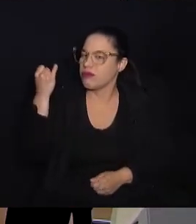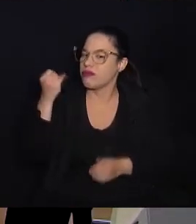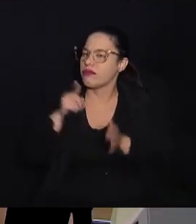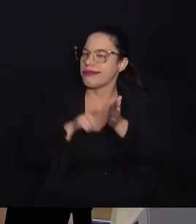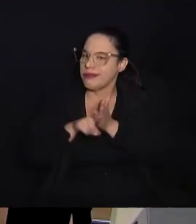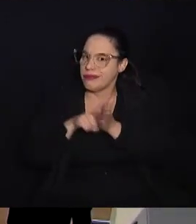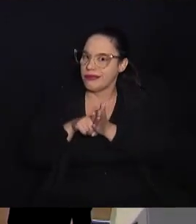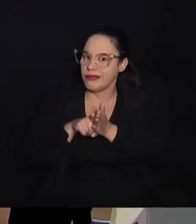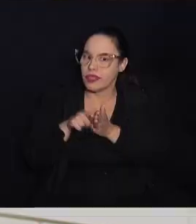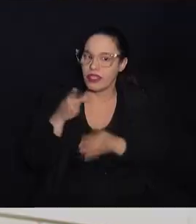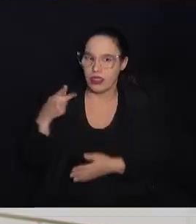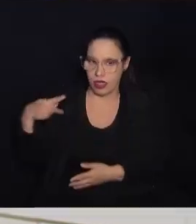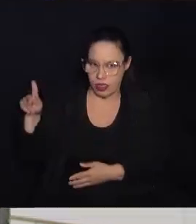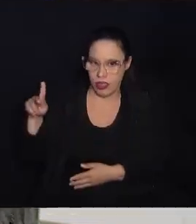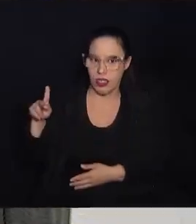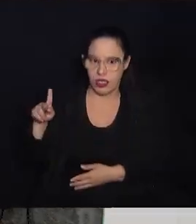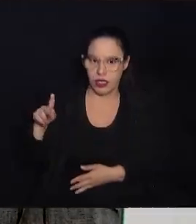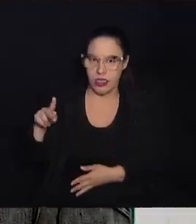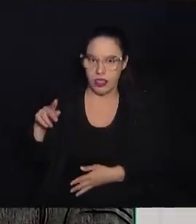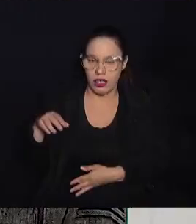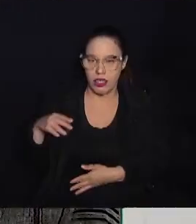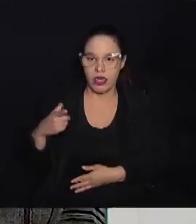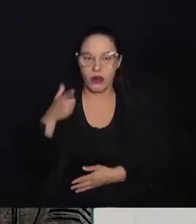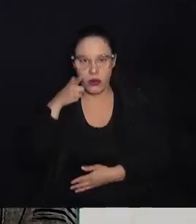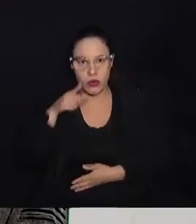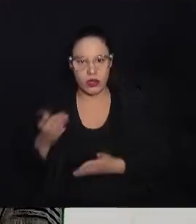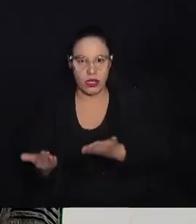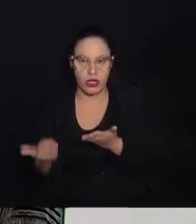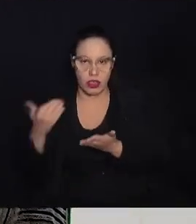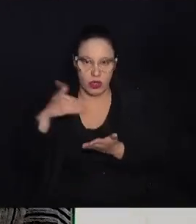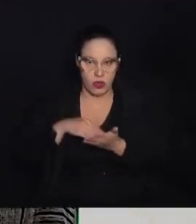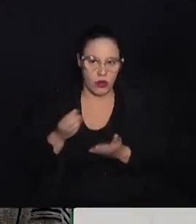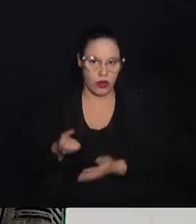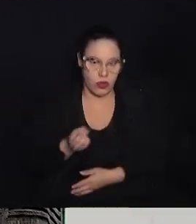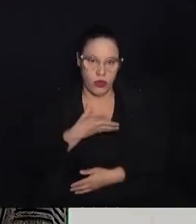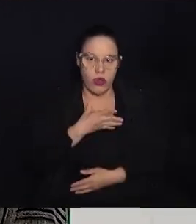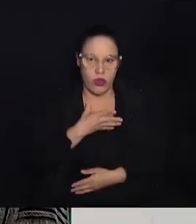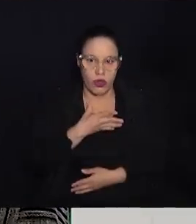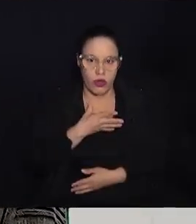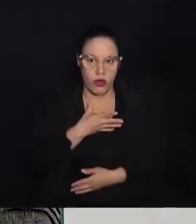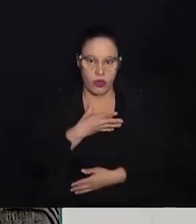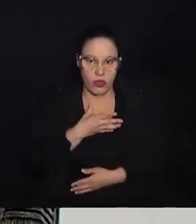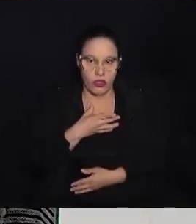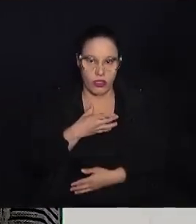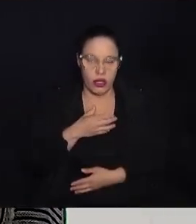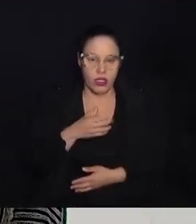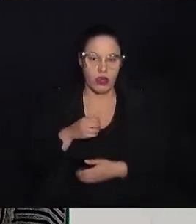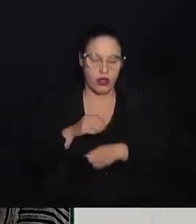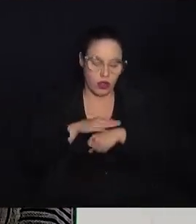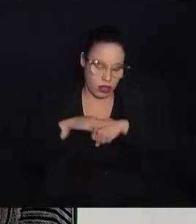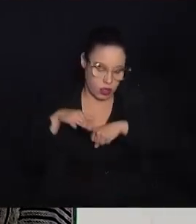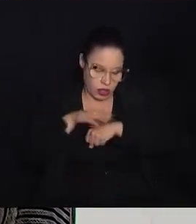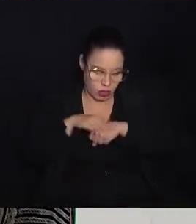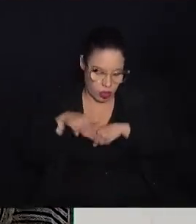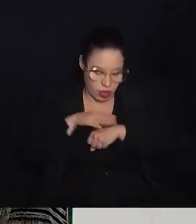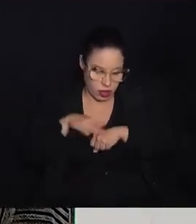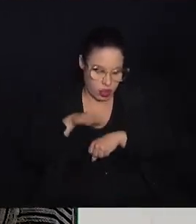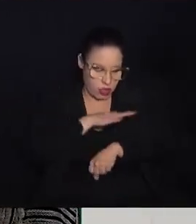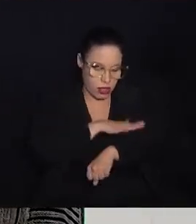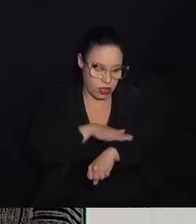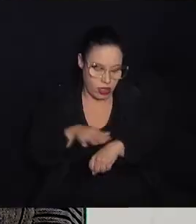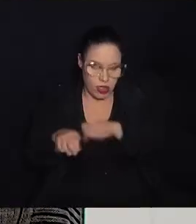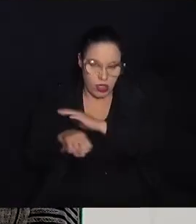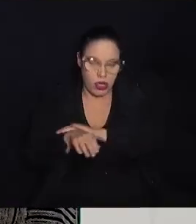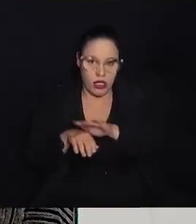importância da pesquisa Esse estudo dela então a gente consegue trazer novas formulações né de semisólidos no caso creme